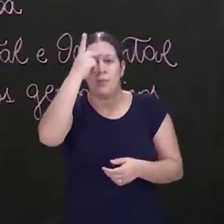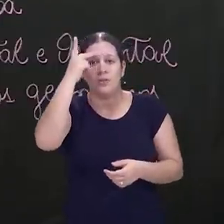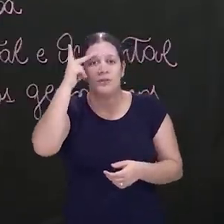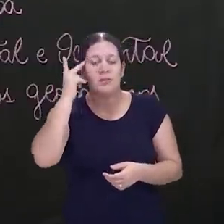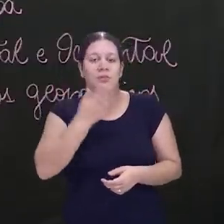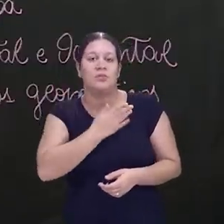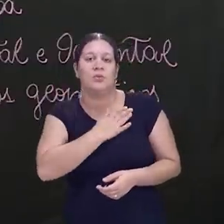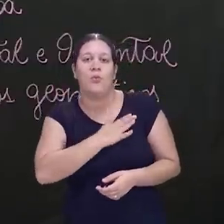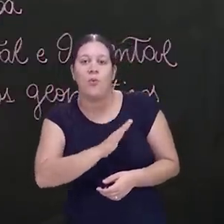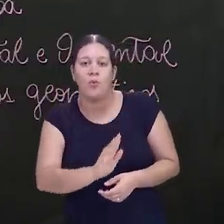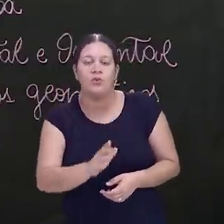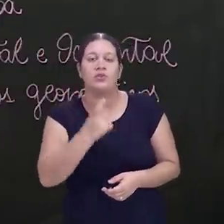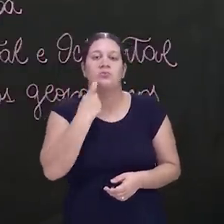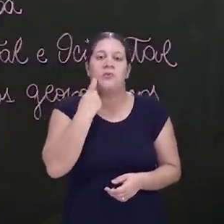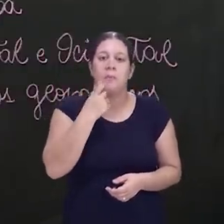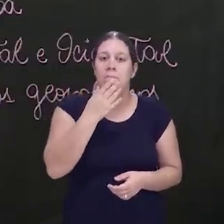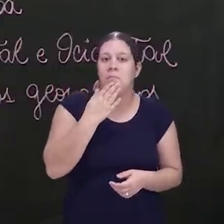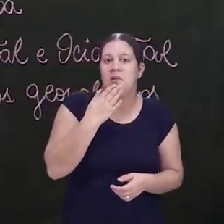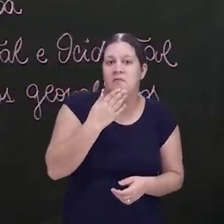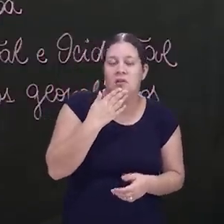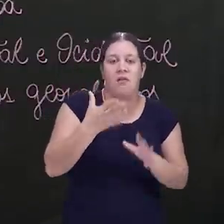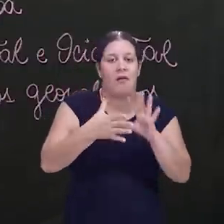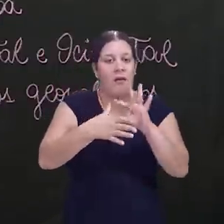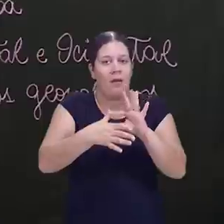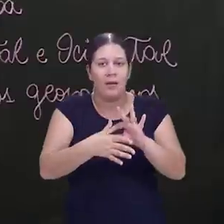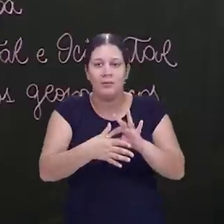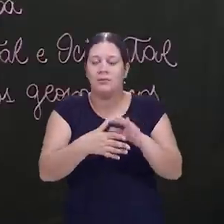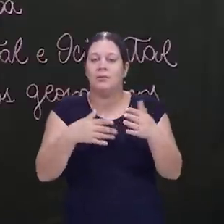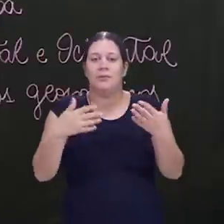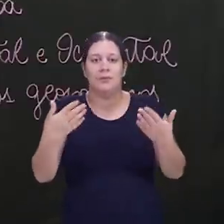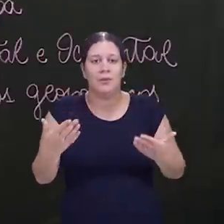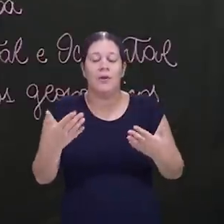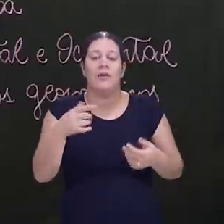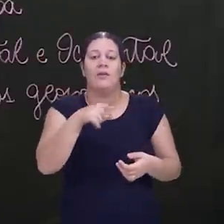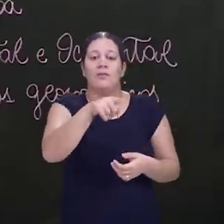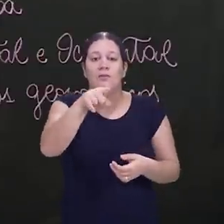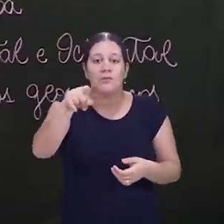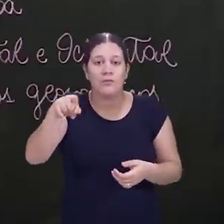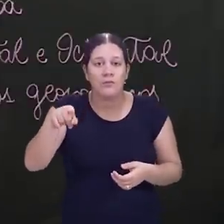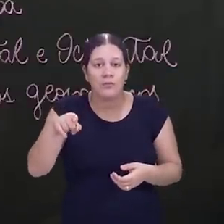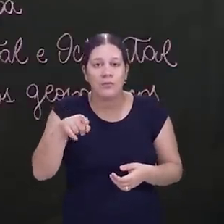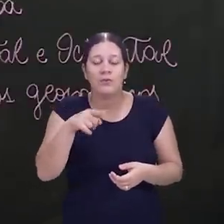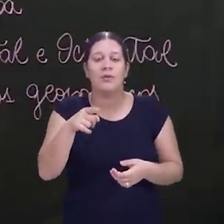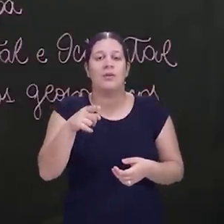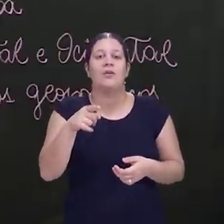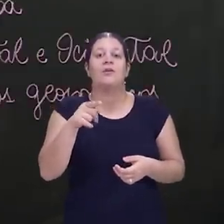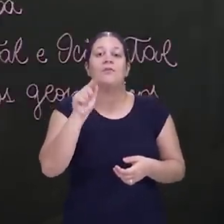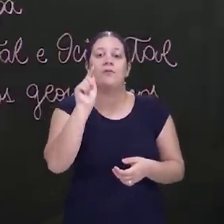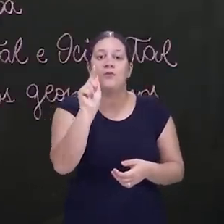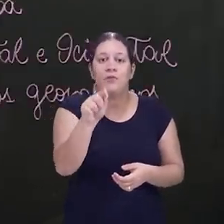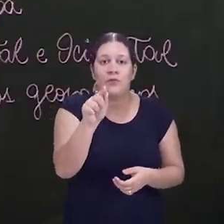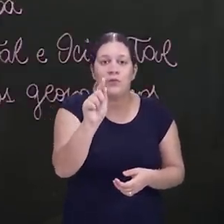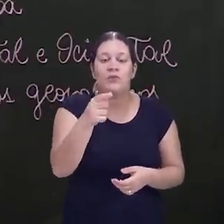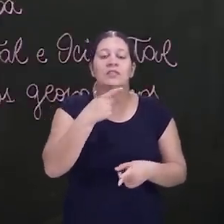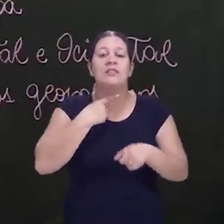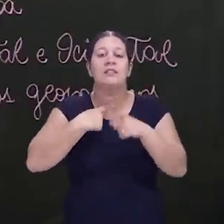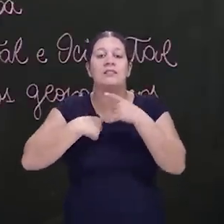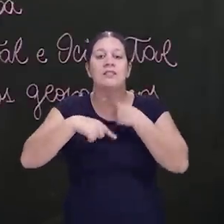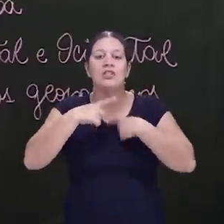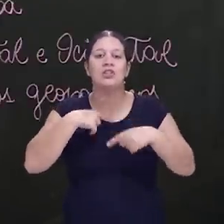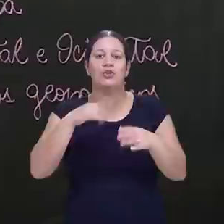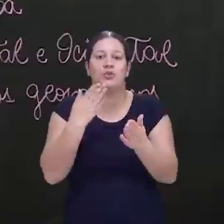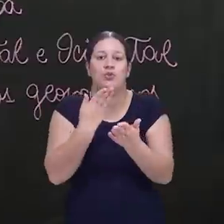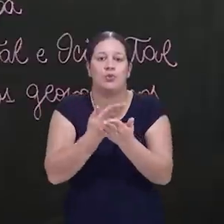o pessoal não gosta de peixe, prefere carne, enfim. Aí o critério vai ser definido conforme aquilo que você deseja